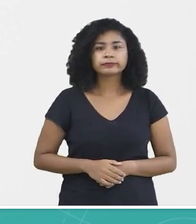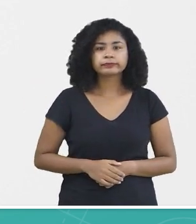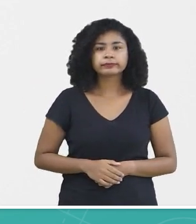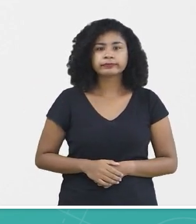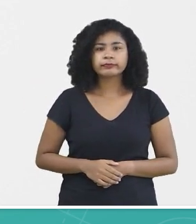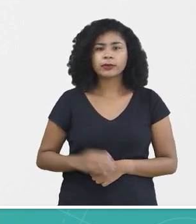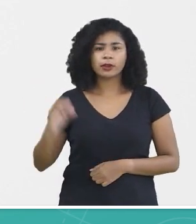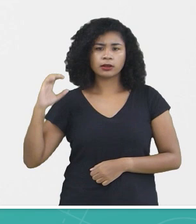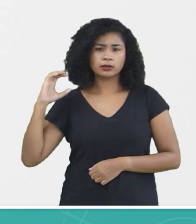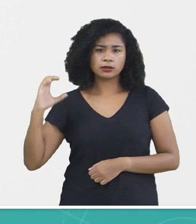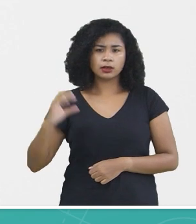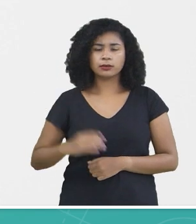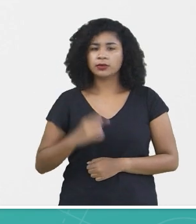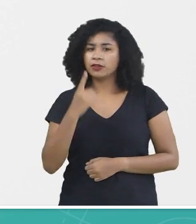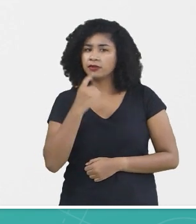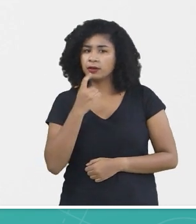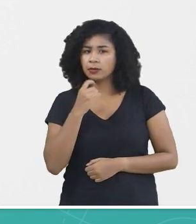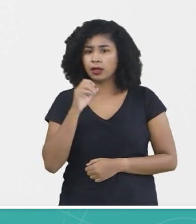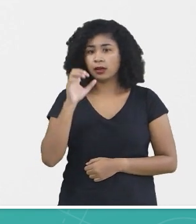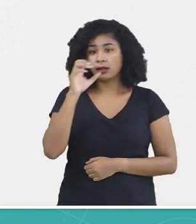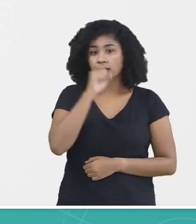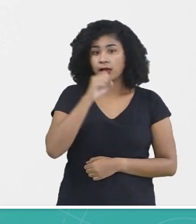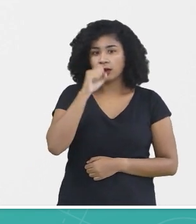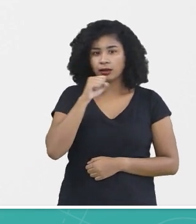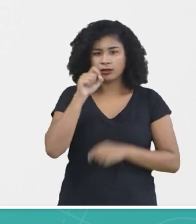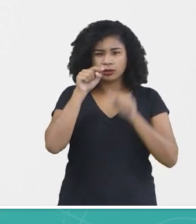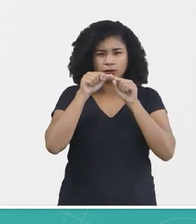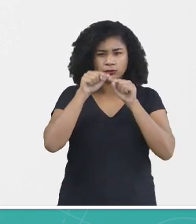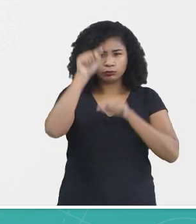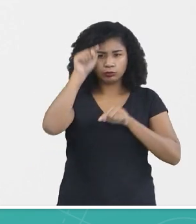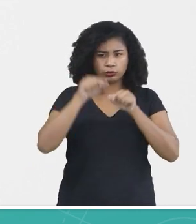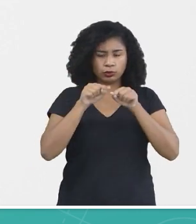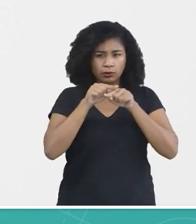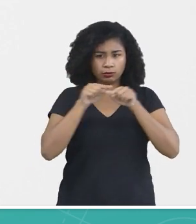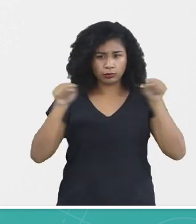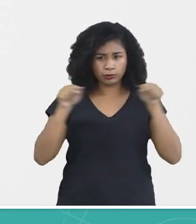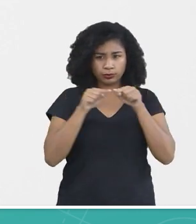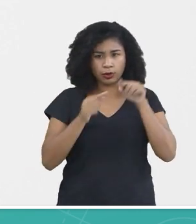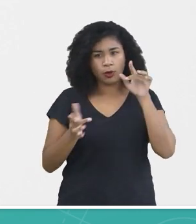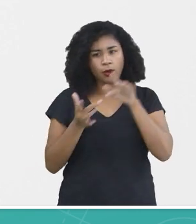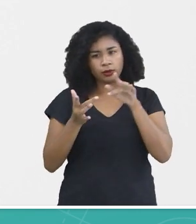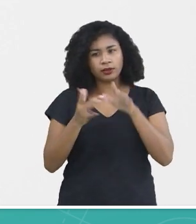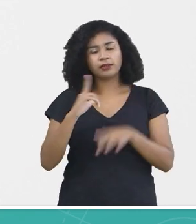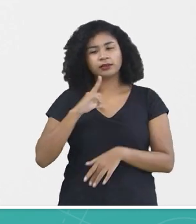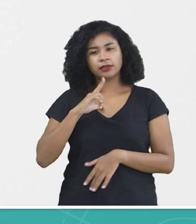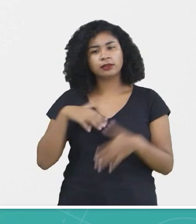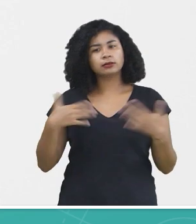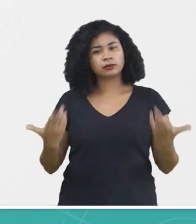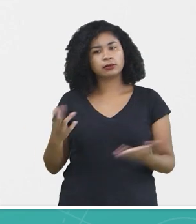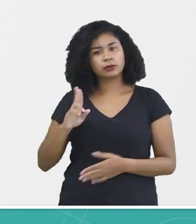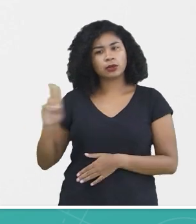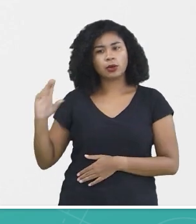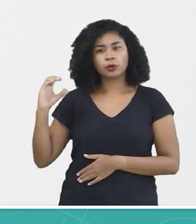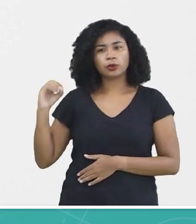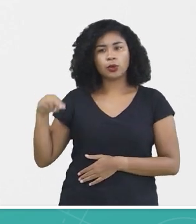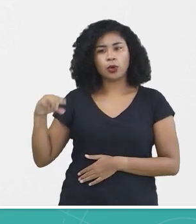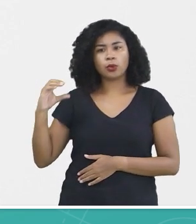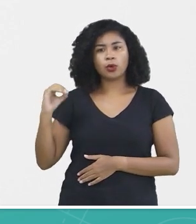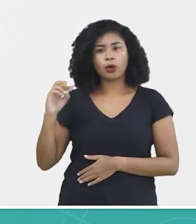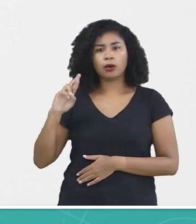do momento que se tocam num ponto, eu afirmo que elas são retas concorrentes. Olha que legal? Vem